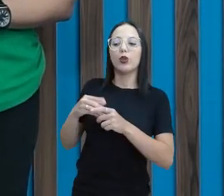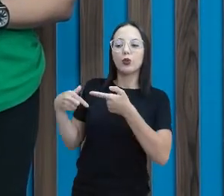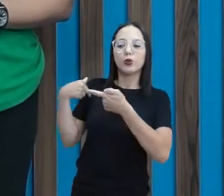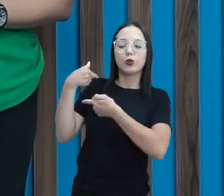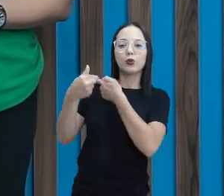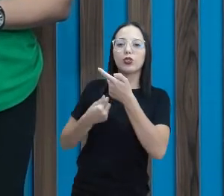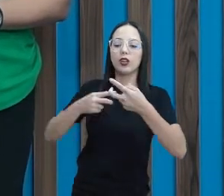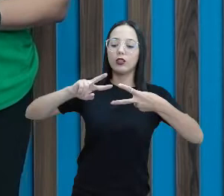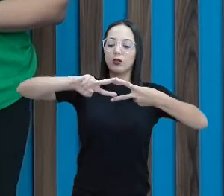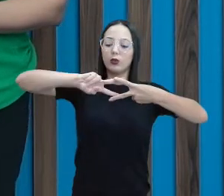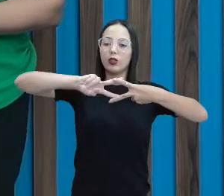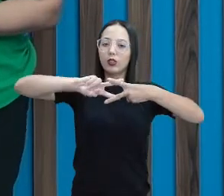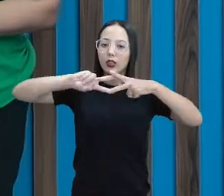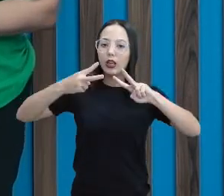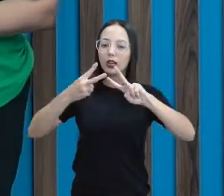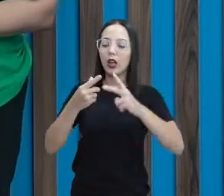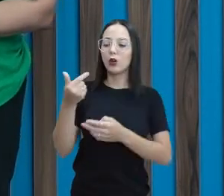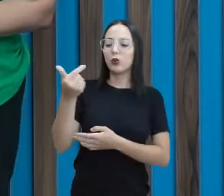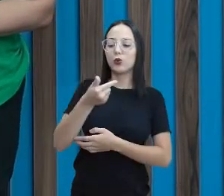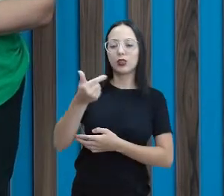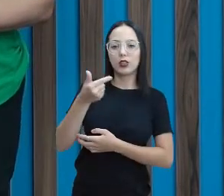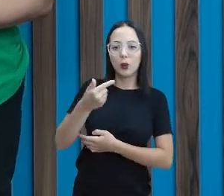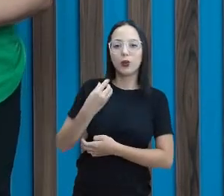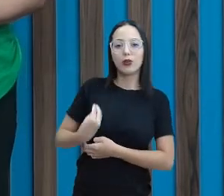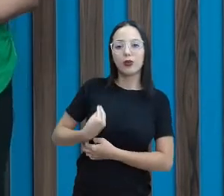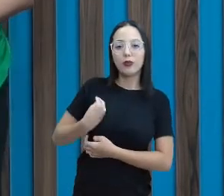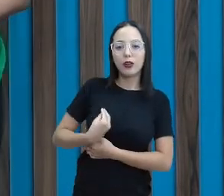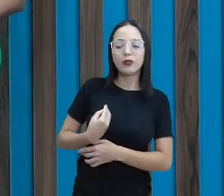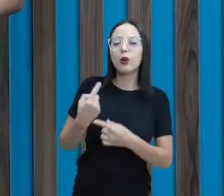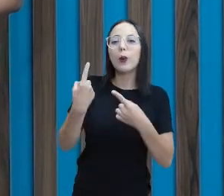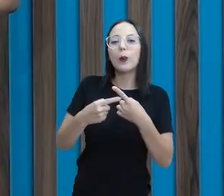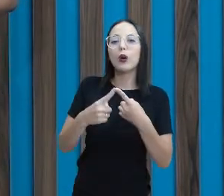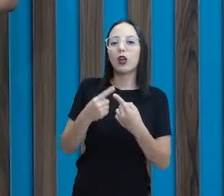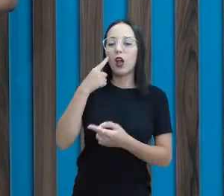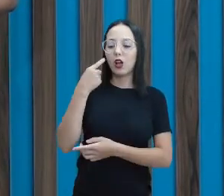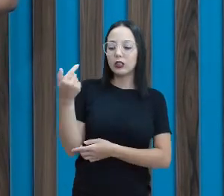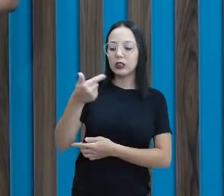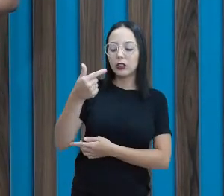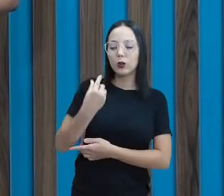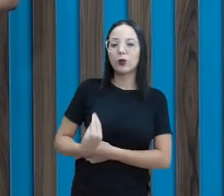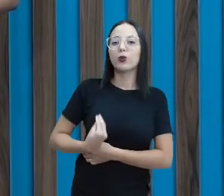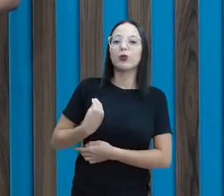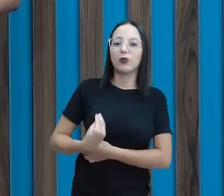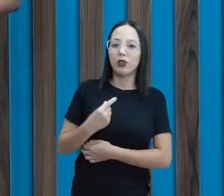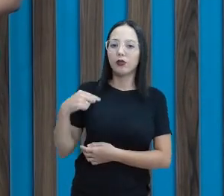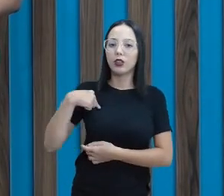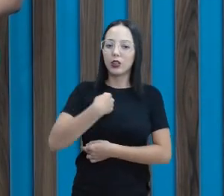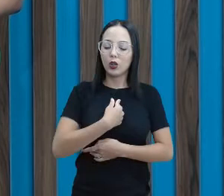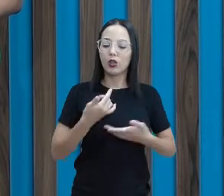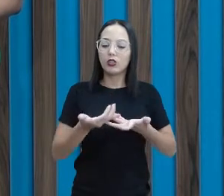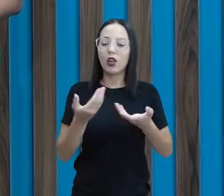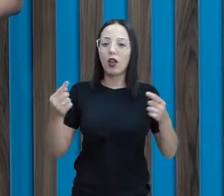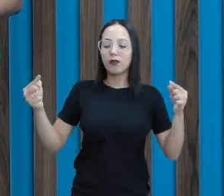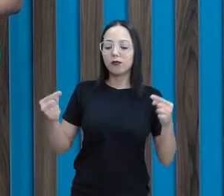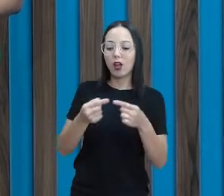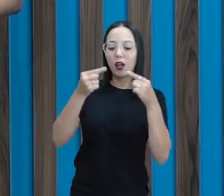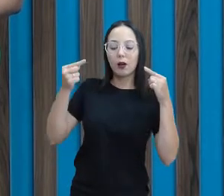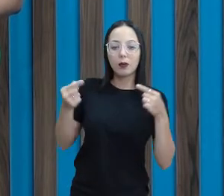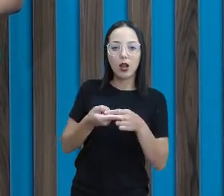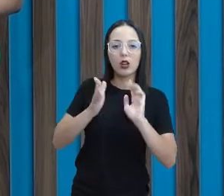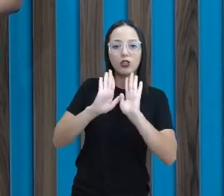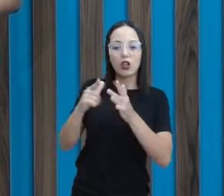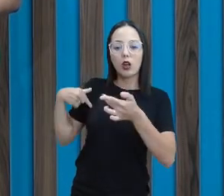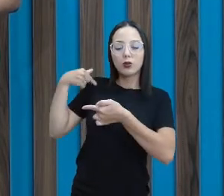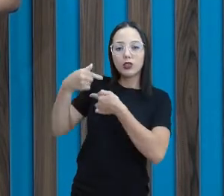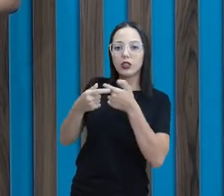do DNA de um segundo organismo. Porque é nesse segundo organismo que a gente quer colocar esse